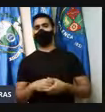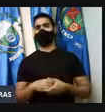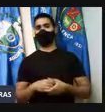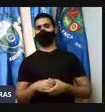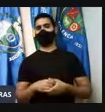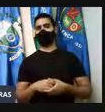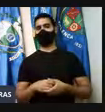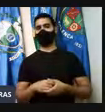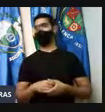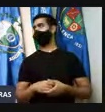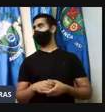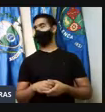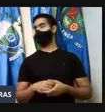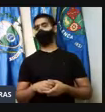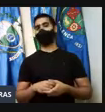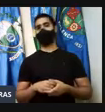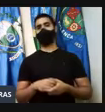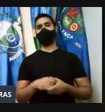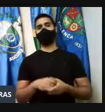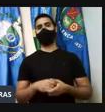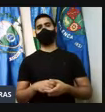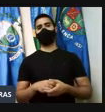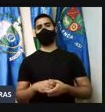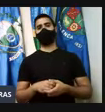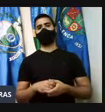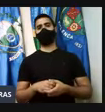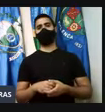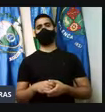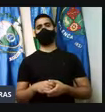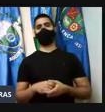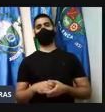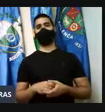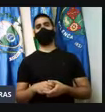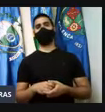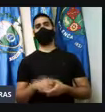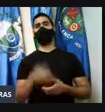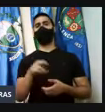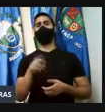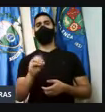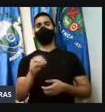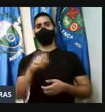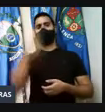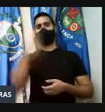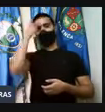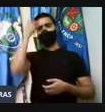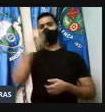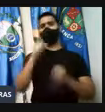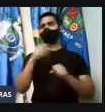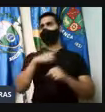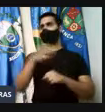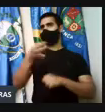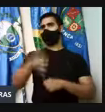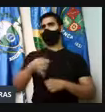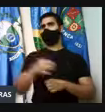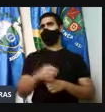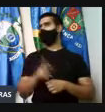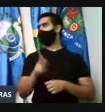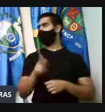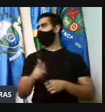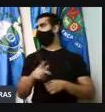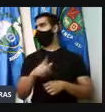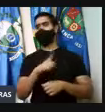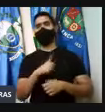uma pessoa altamente humilde, um cara que pode ter certeza. O tempo todo de legislatura